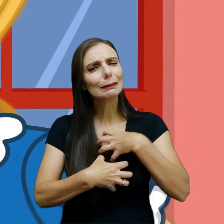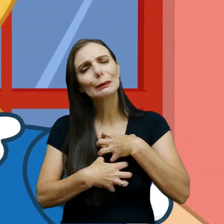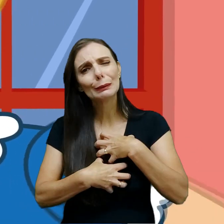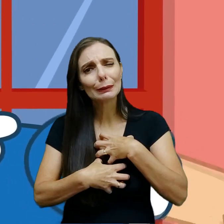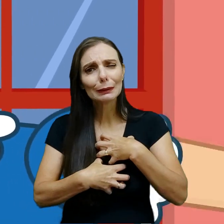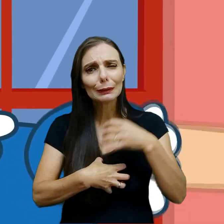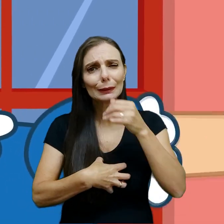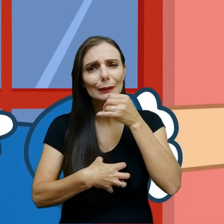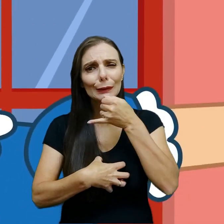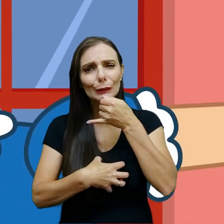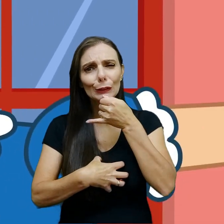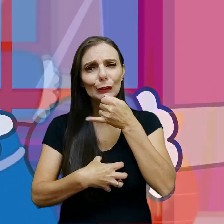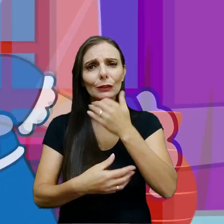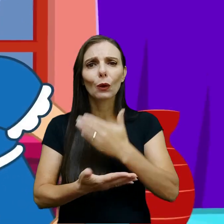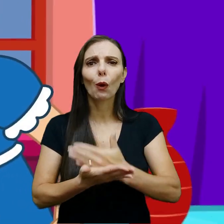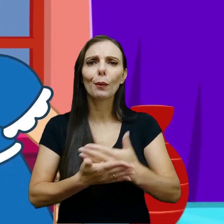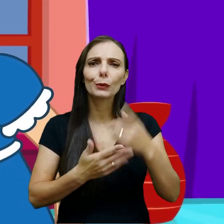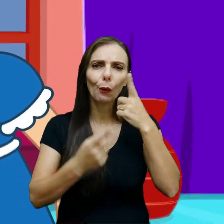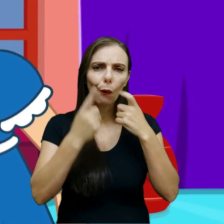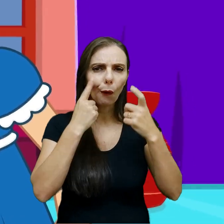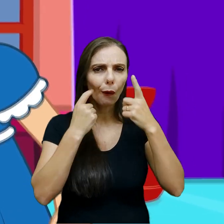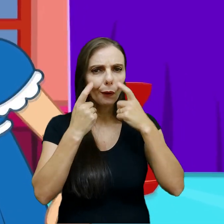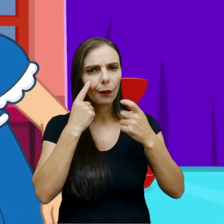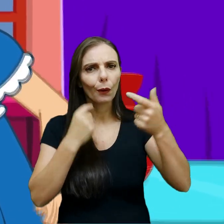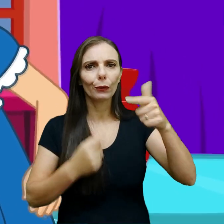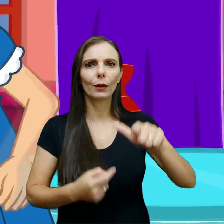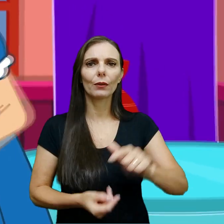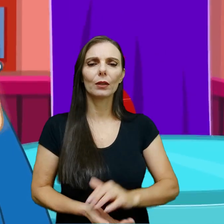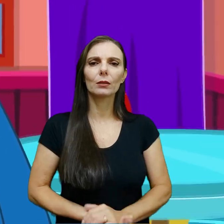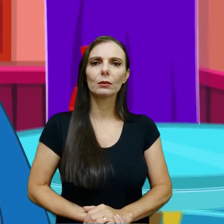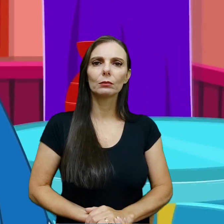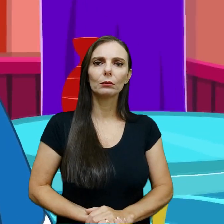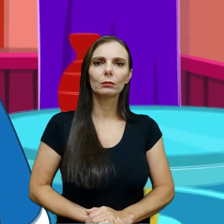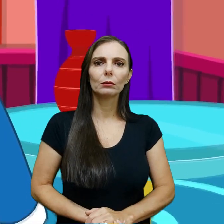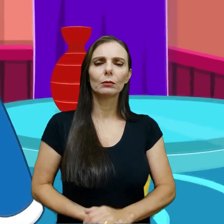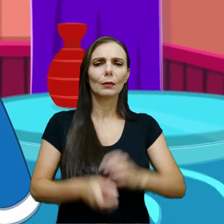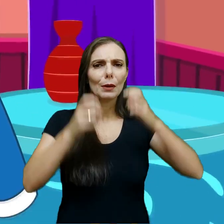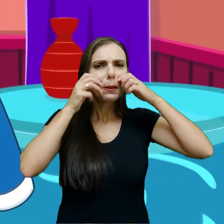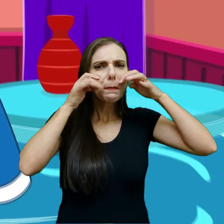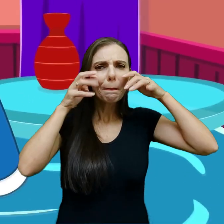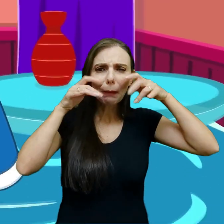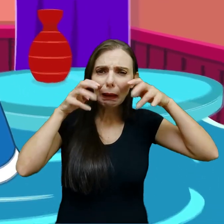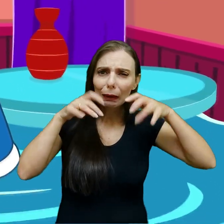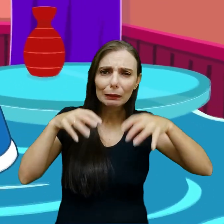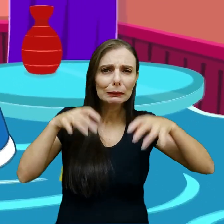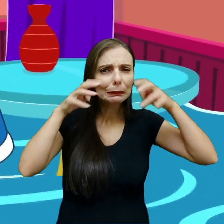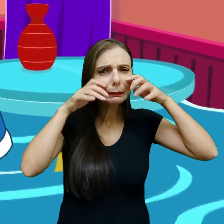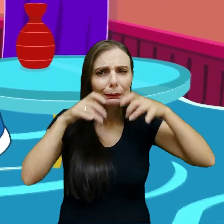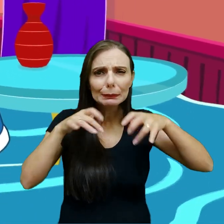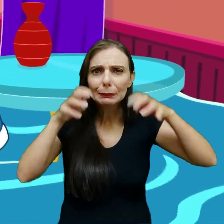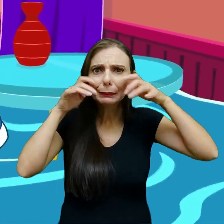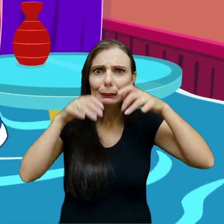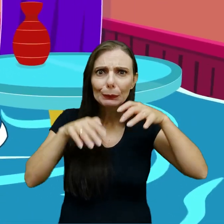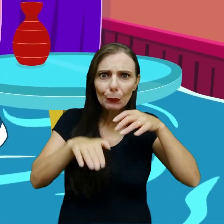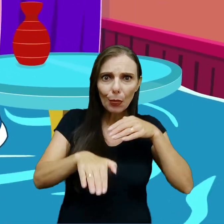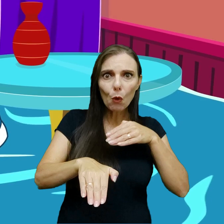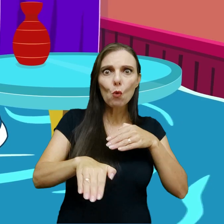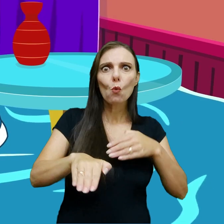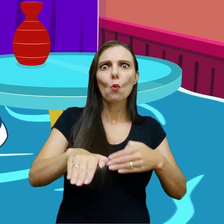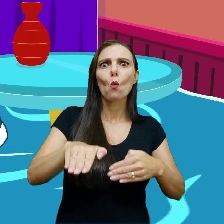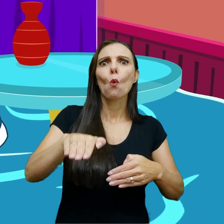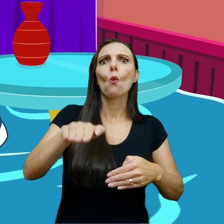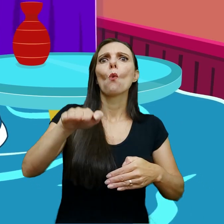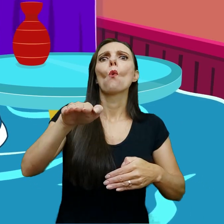cansada e, sem esperança, começou a chorar de novo. As lágrimas que caíam de seus olhos começaram a formar